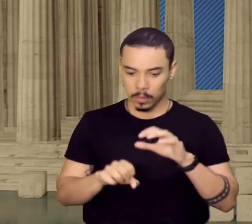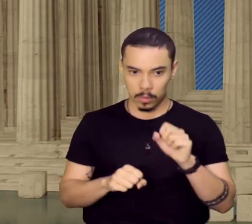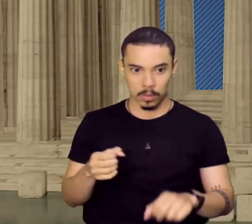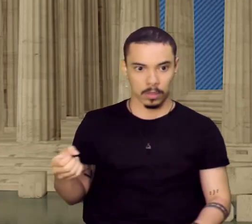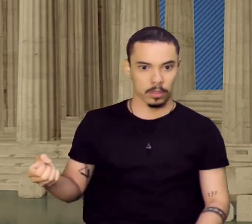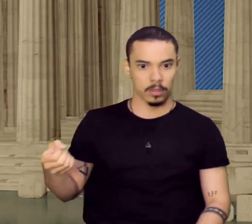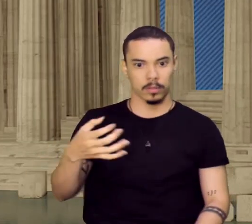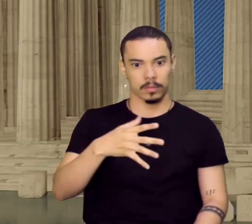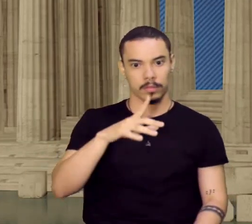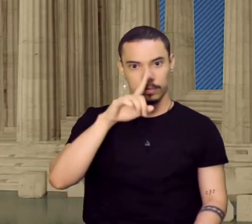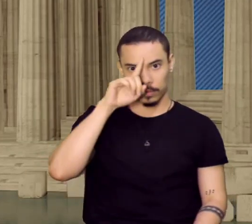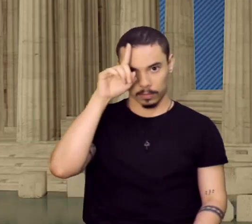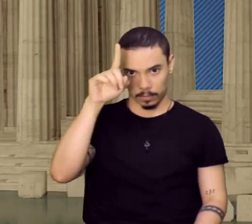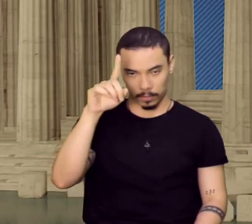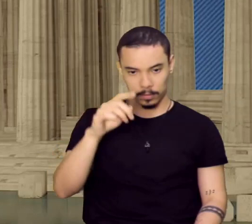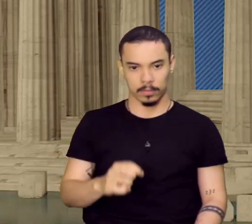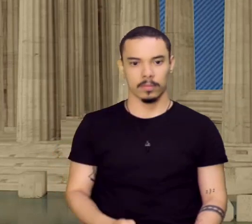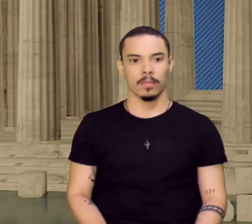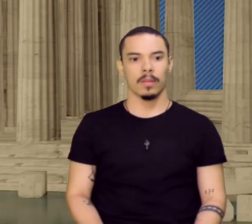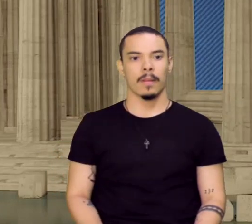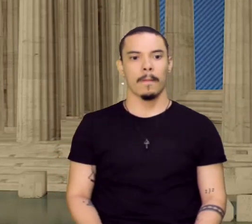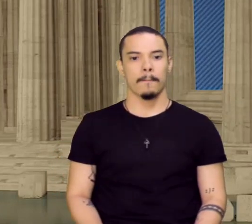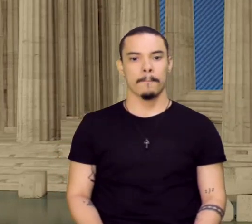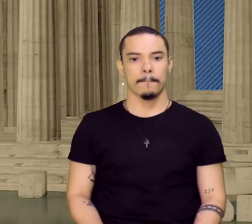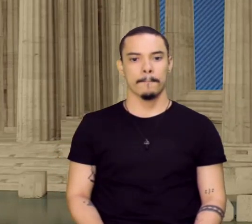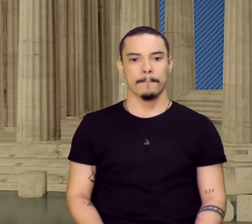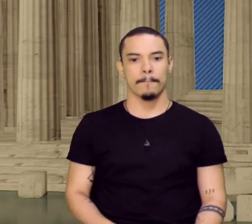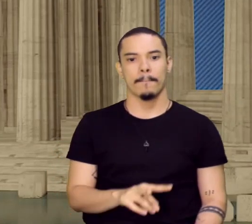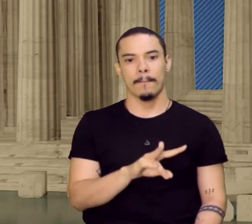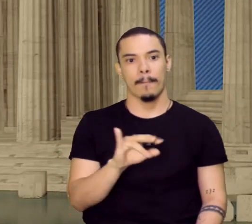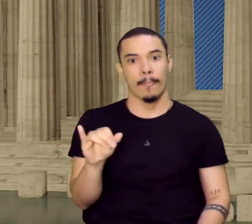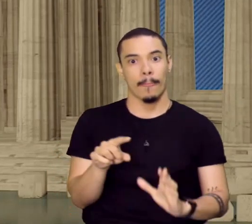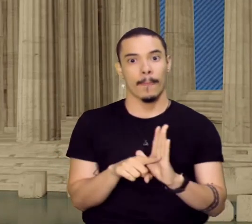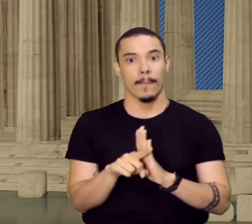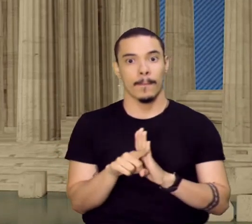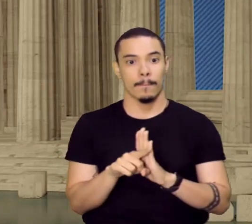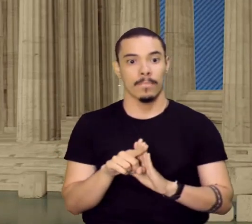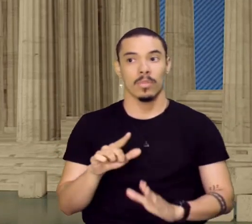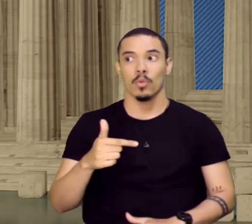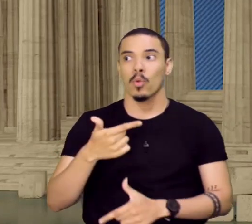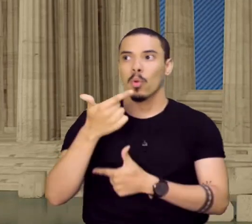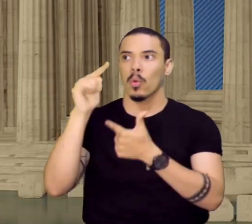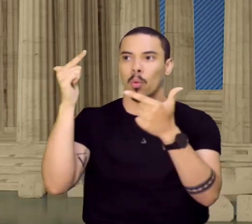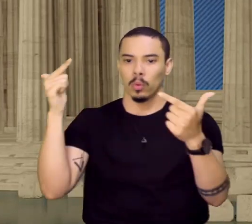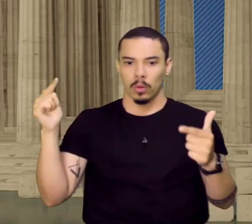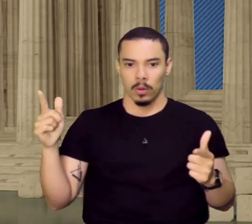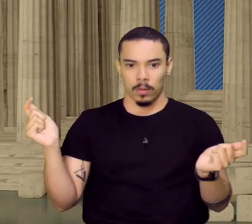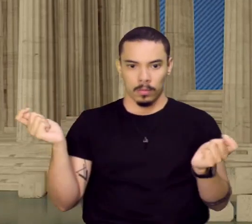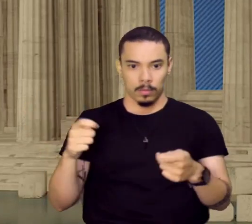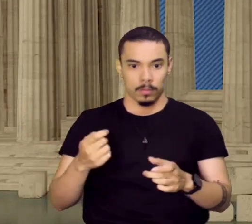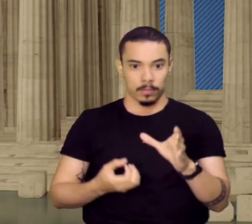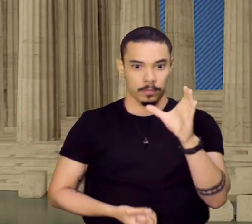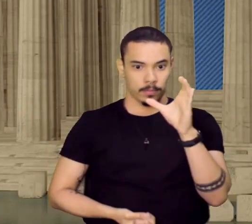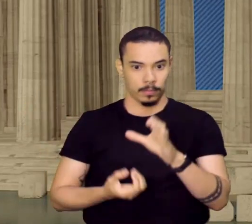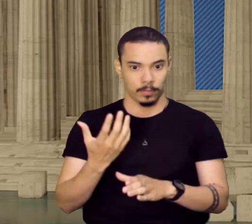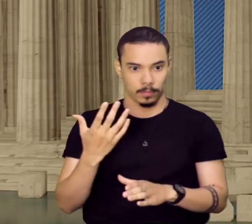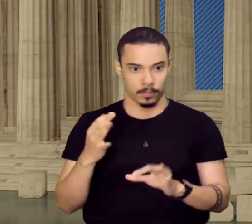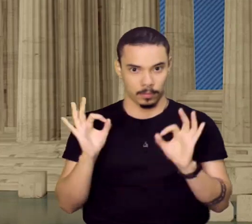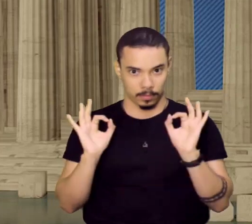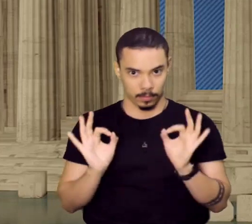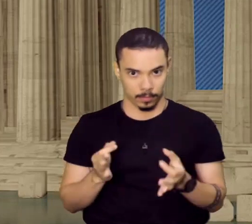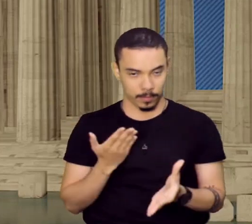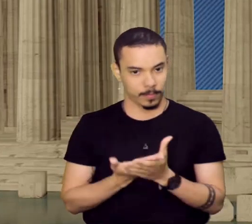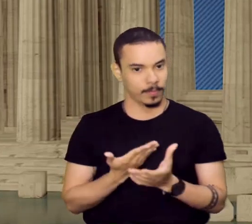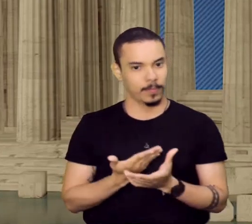ideias que tem, ou busque, vai pesquisar se tem outros elementos da natureza que deu origem a tudo. Então, a